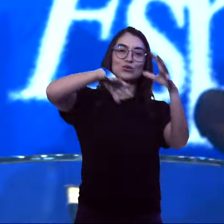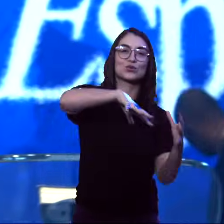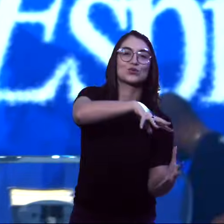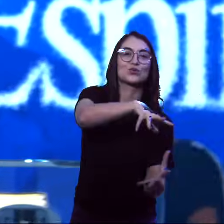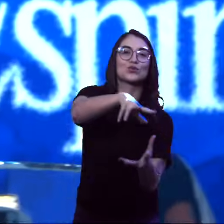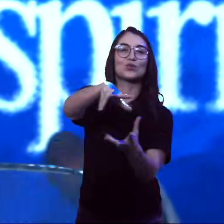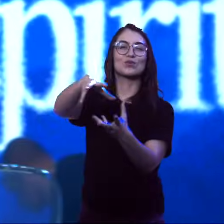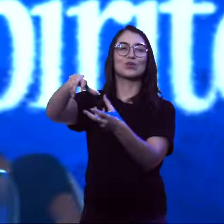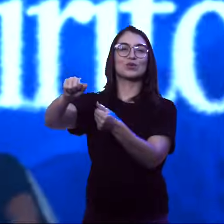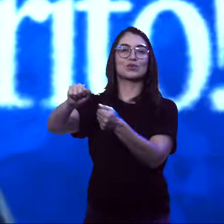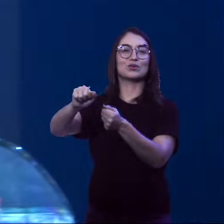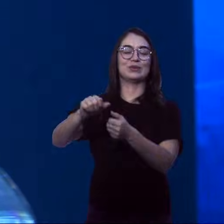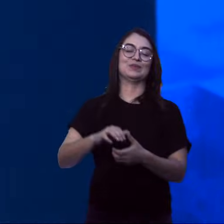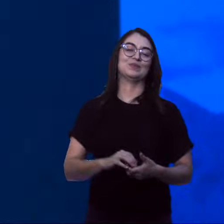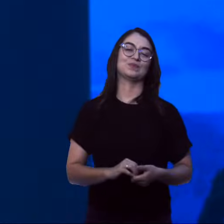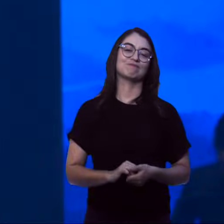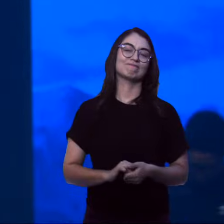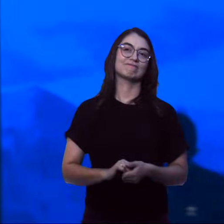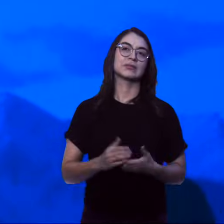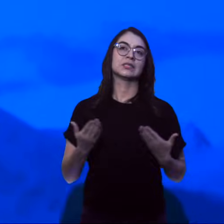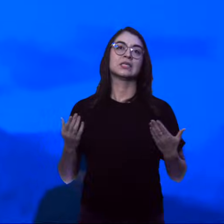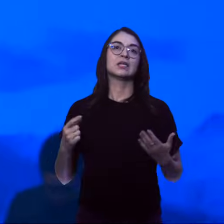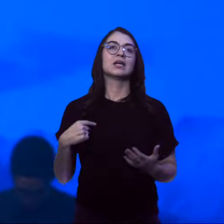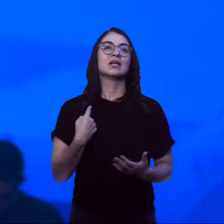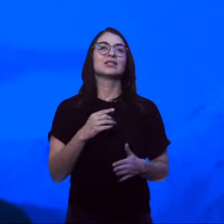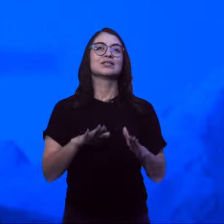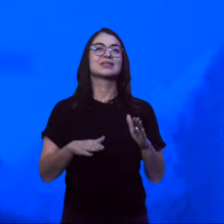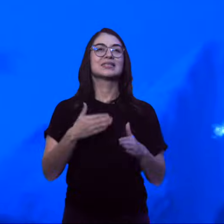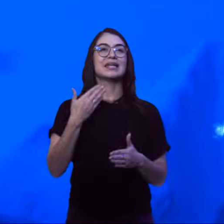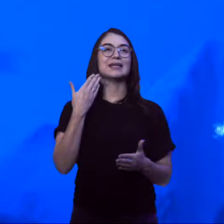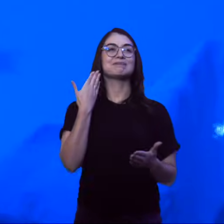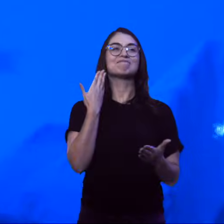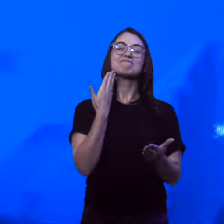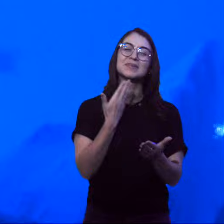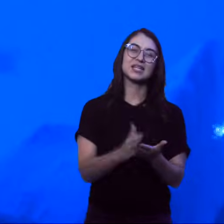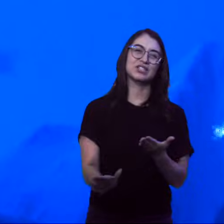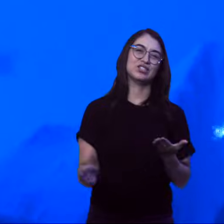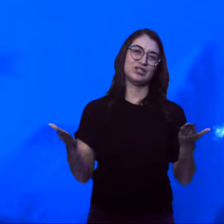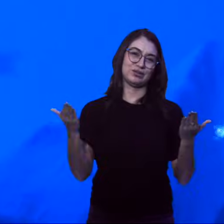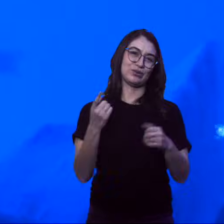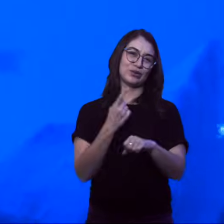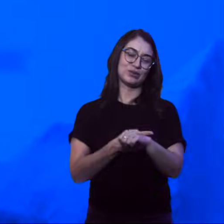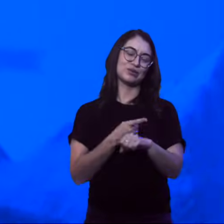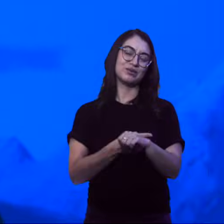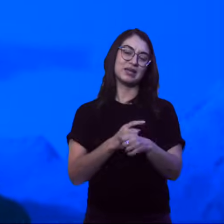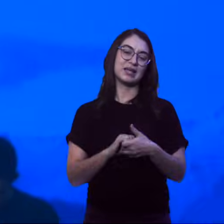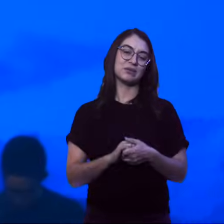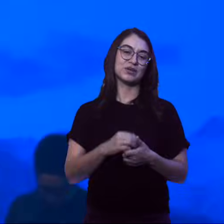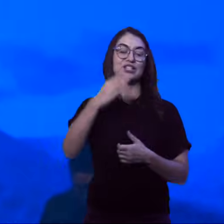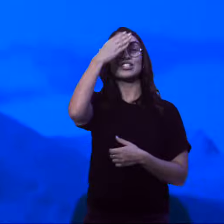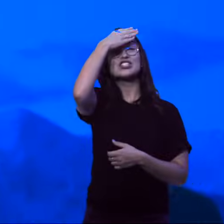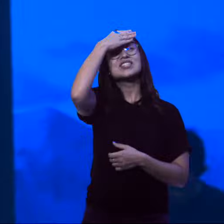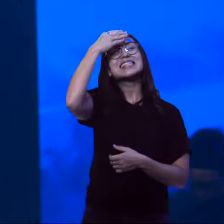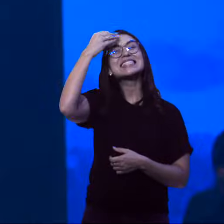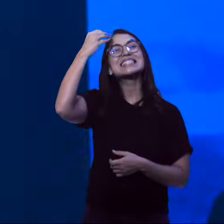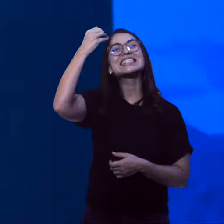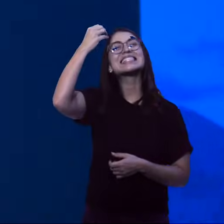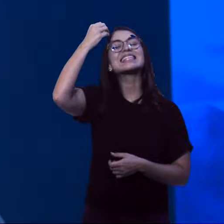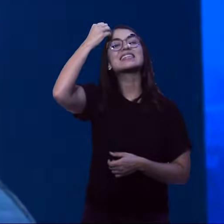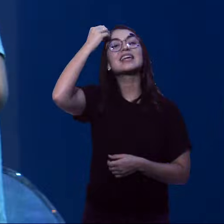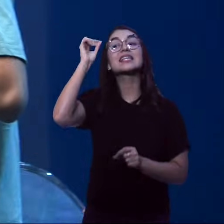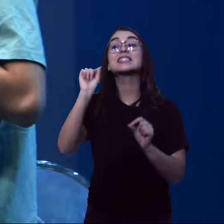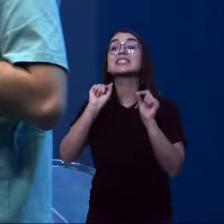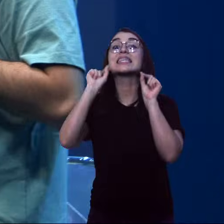uma coisa que nós temos perdido no nosso tempo, que é muito importante, é que nós esquecemos quem mora dentro da